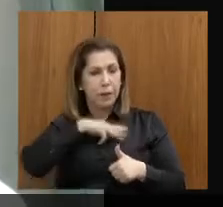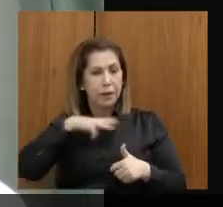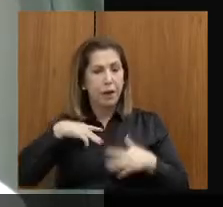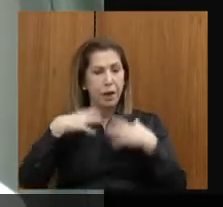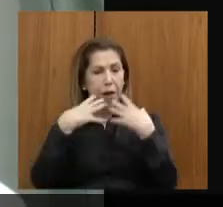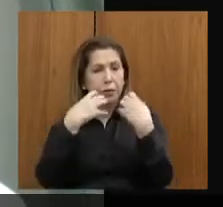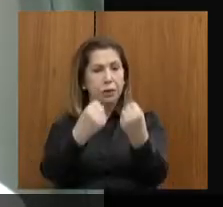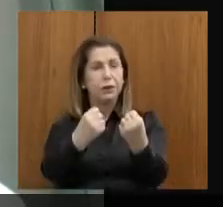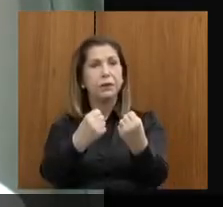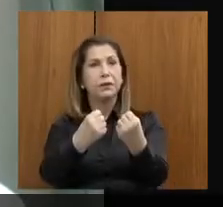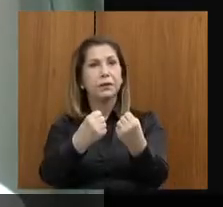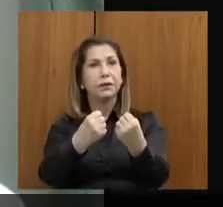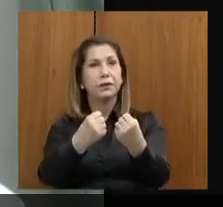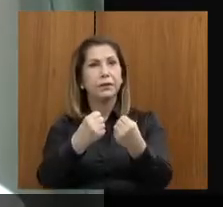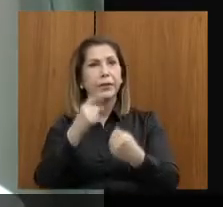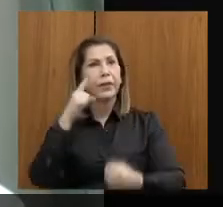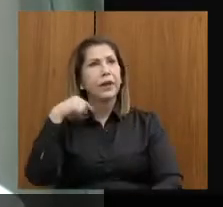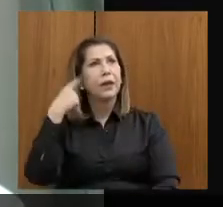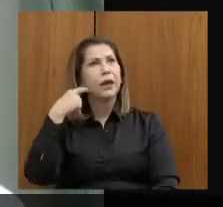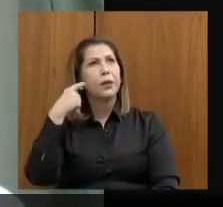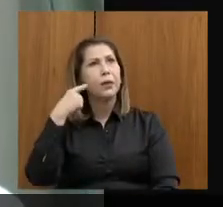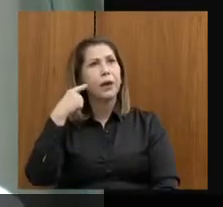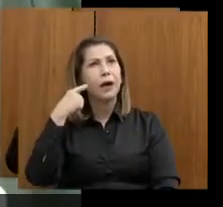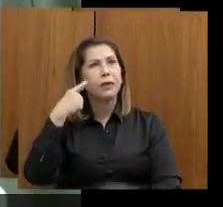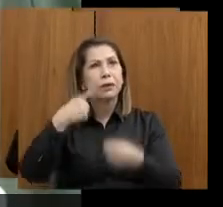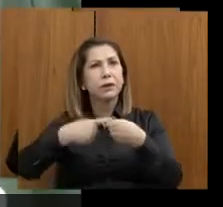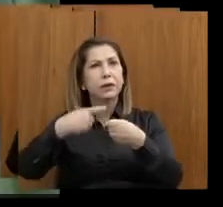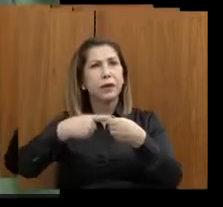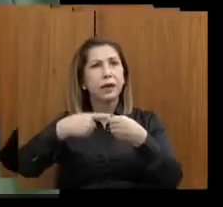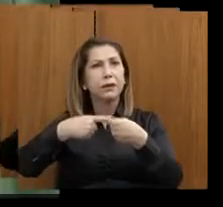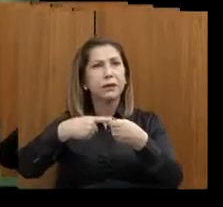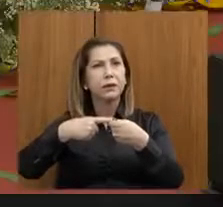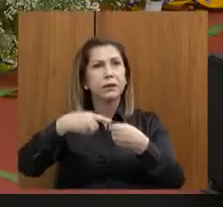deputada em Minas Novas